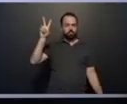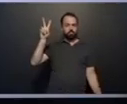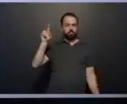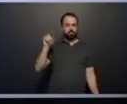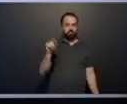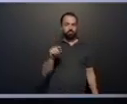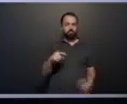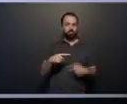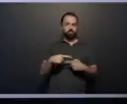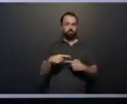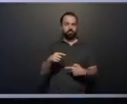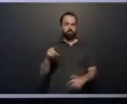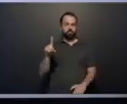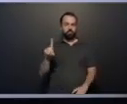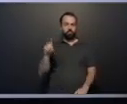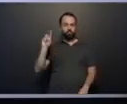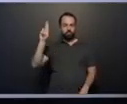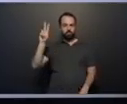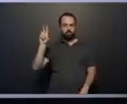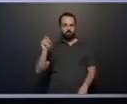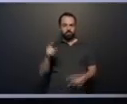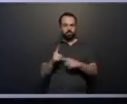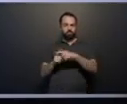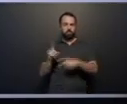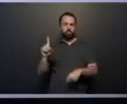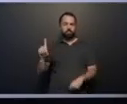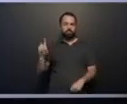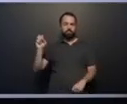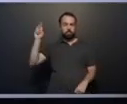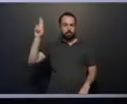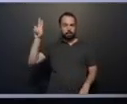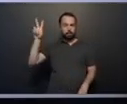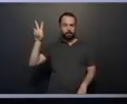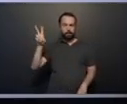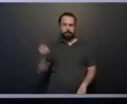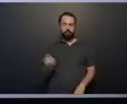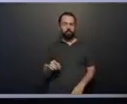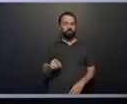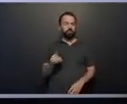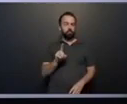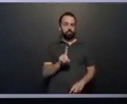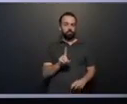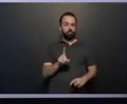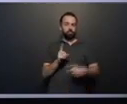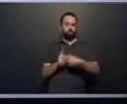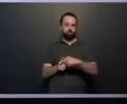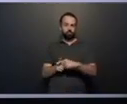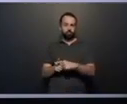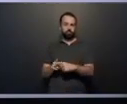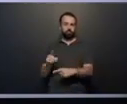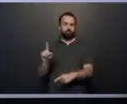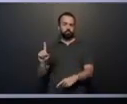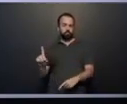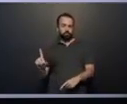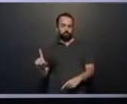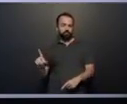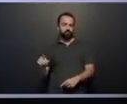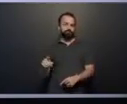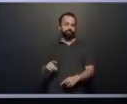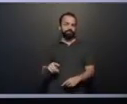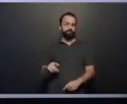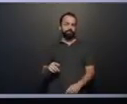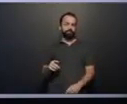1 ao quadrado. Como resultado, 1 ao quadrado é 1, 1 ao quadrado é